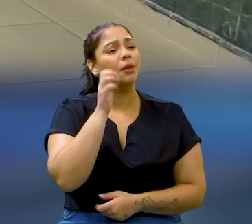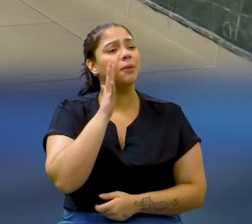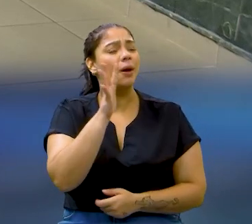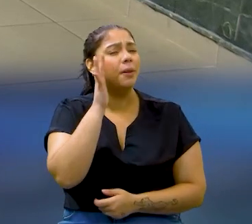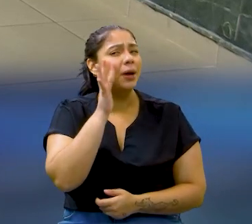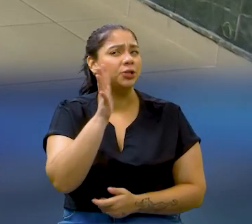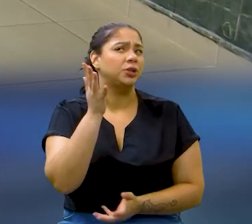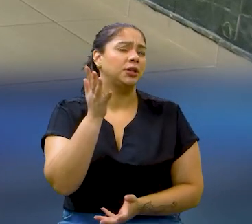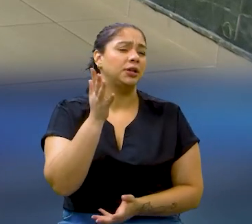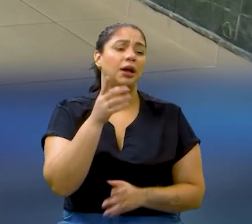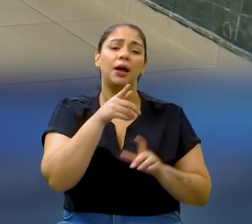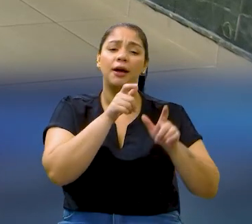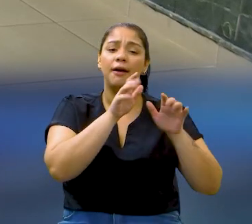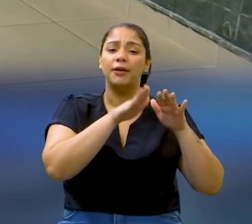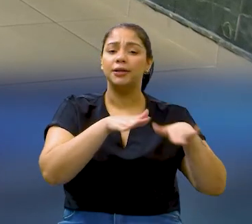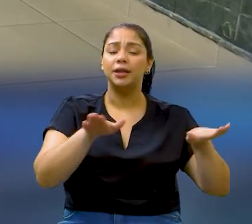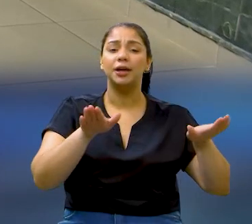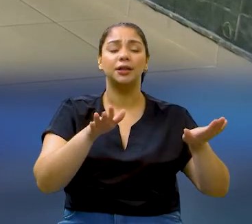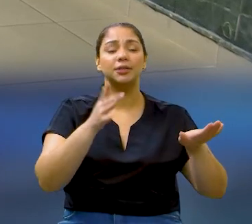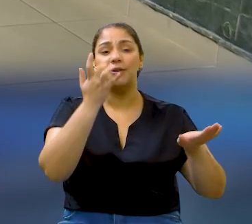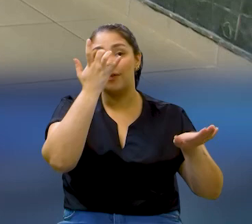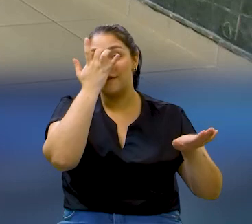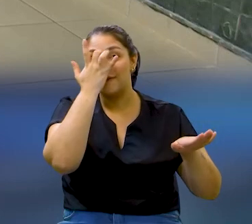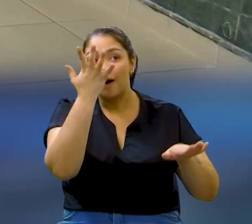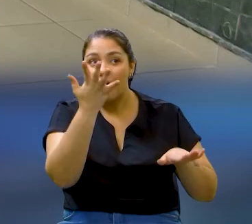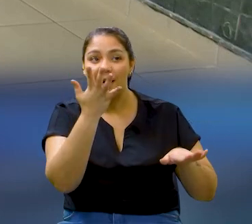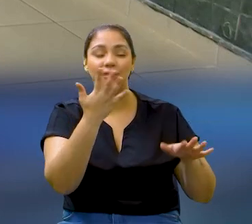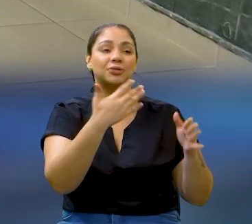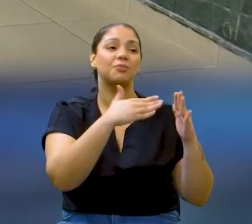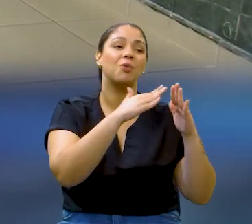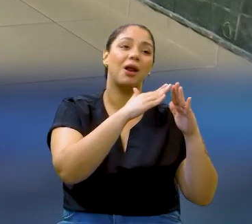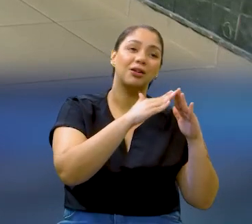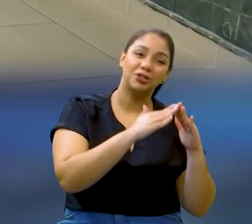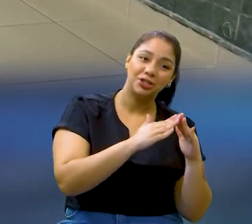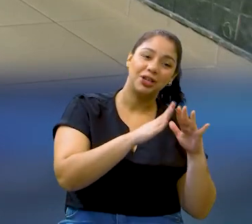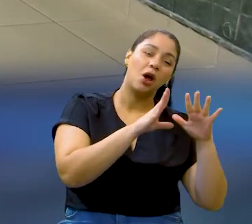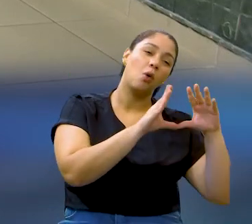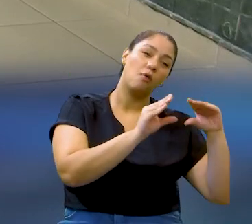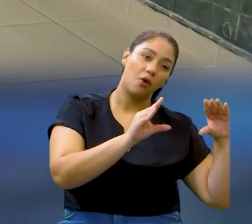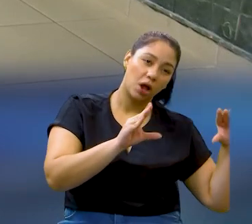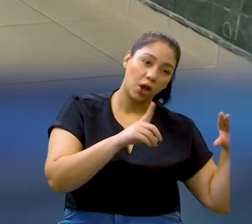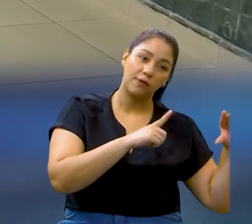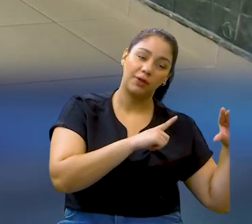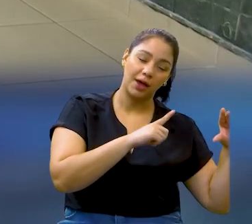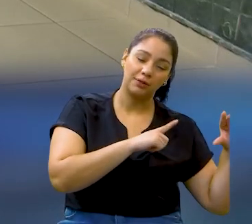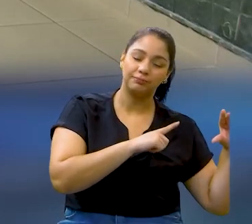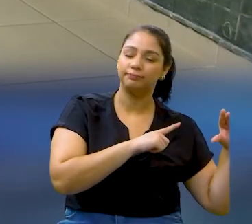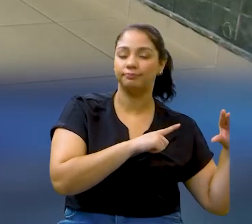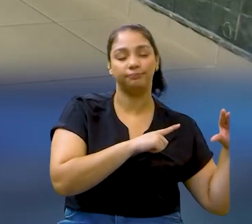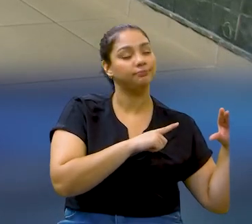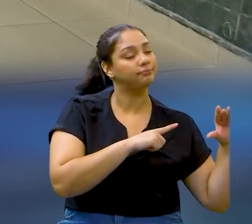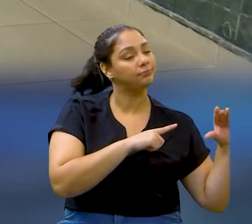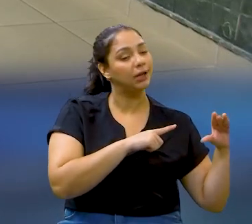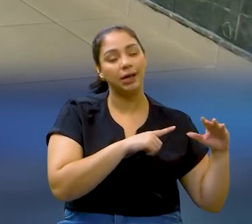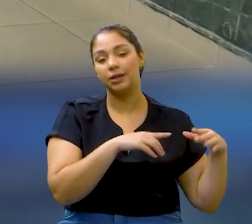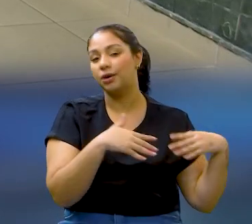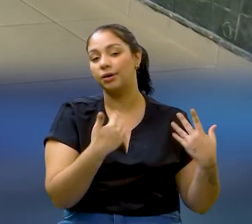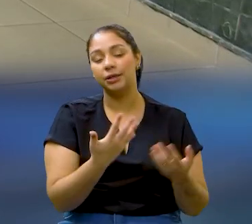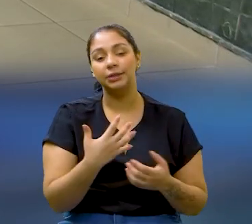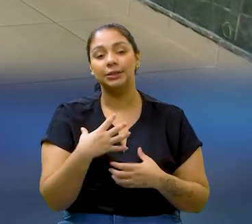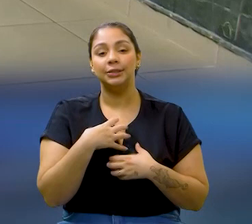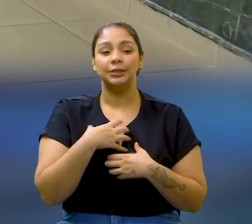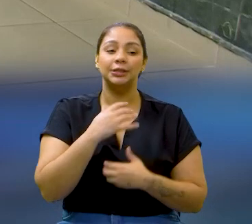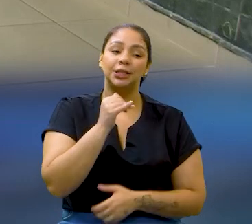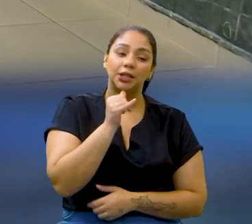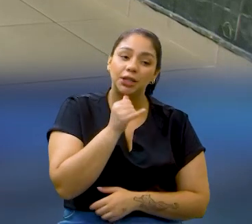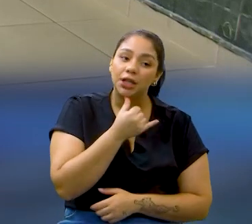assim, eles já não têm essa facilidade de uma moradia confortável, né? Então a gente ficava